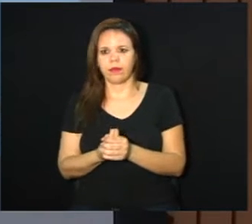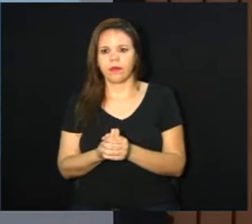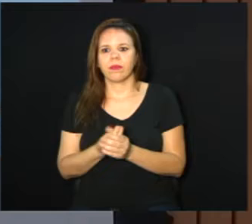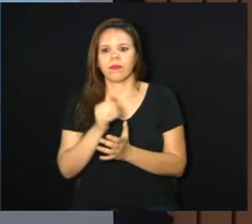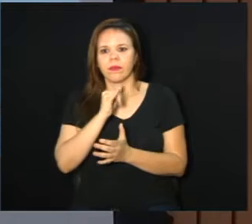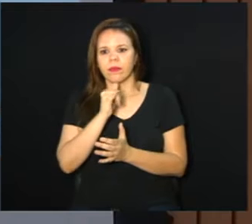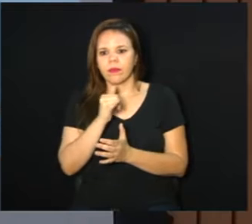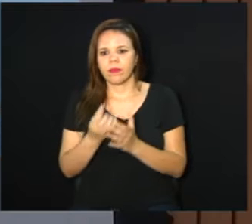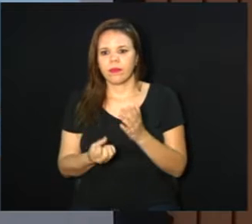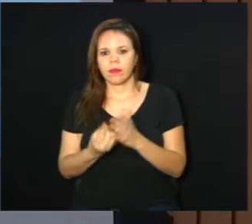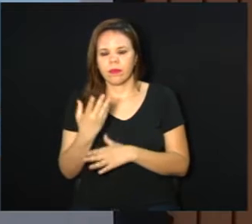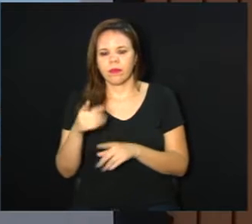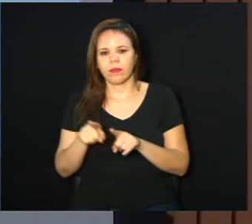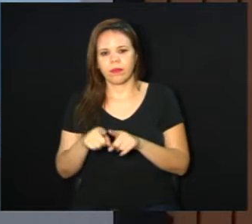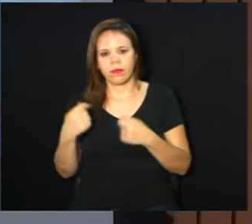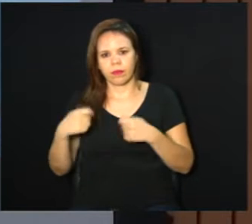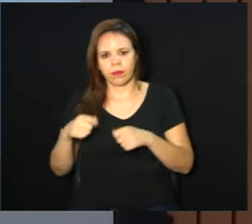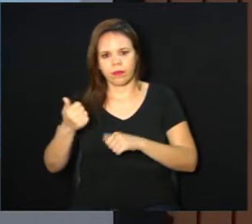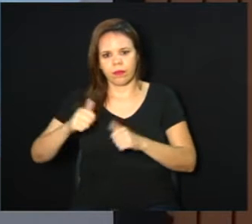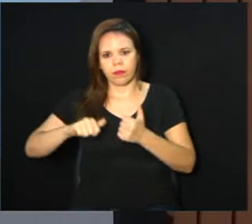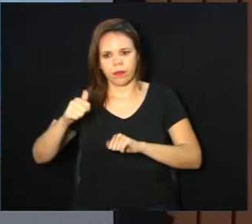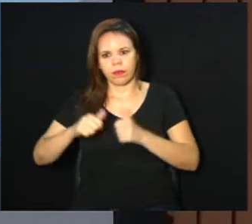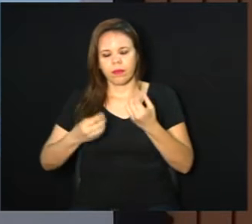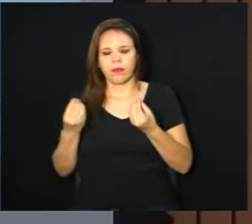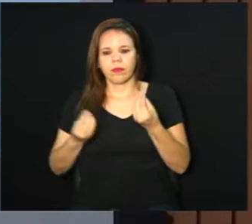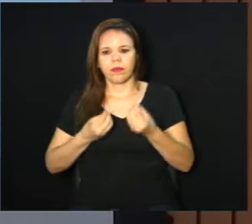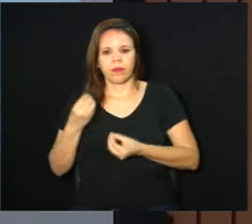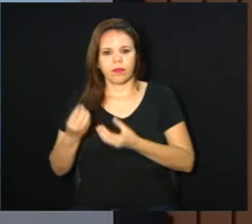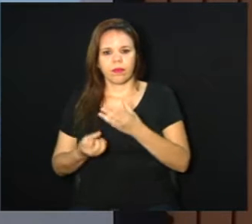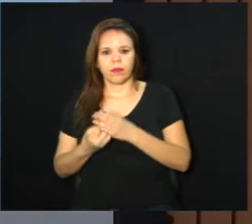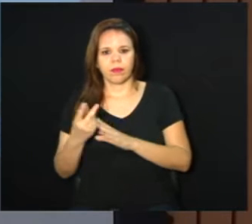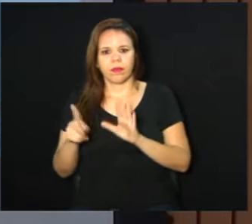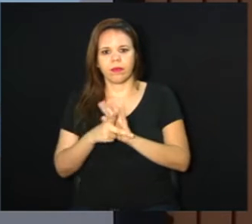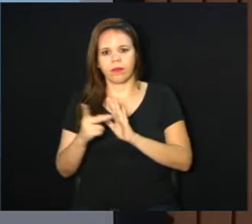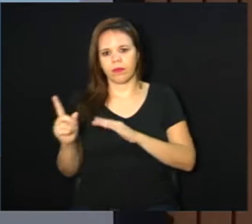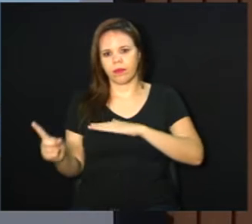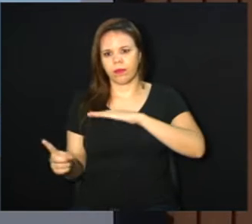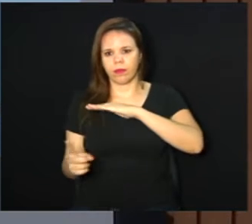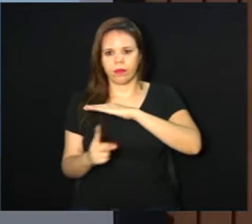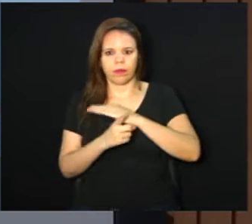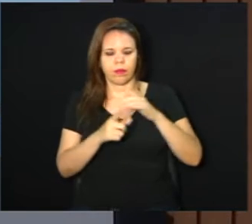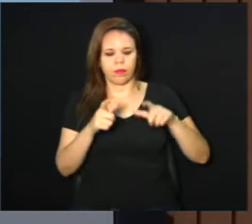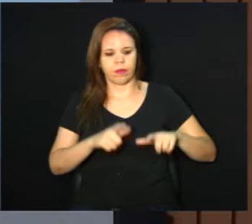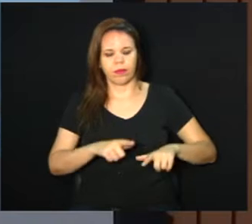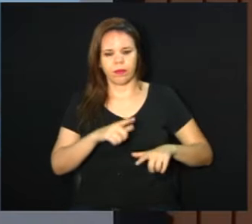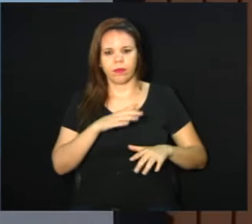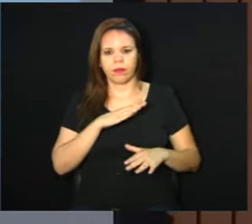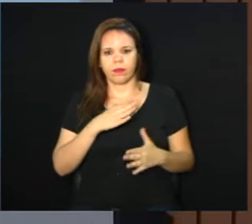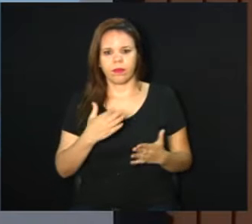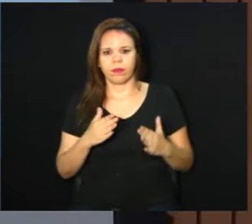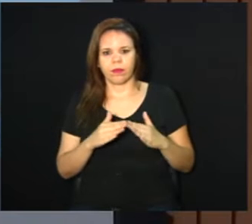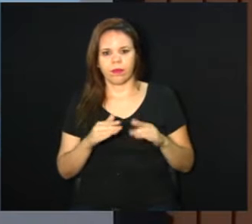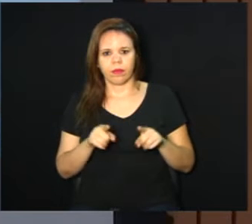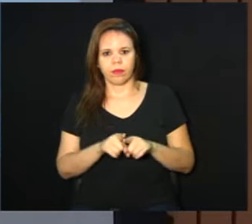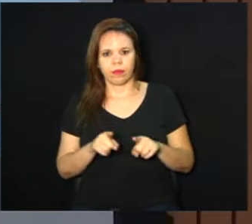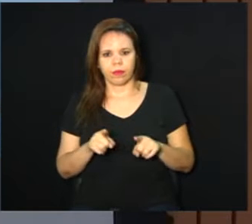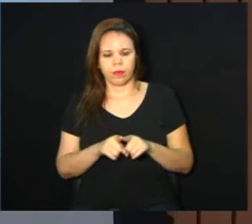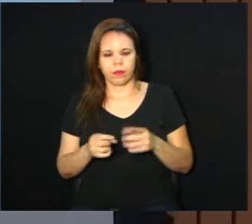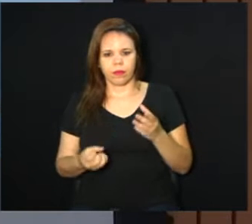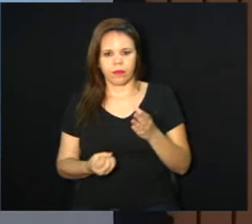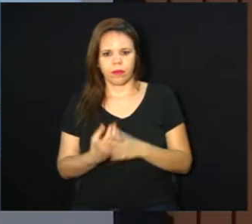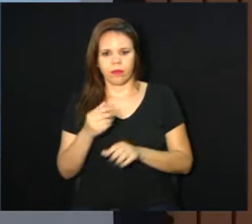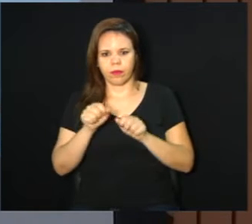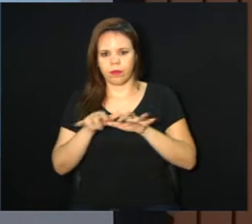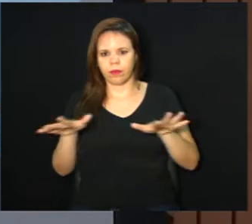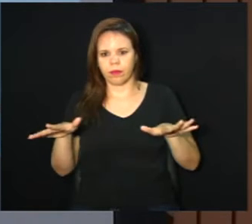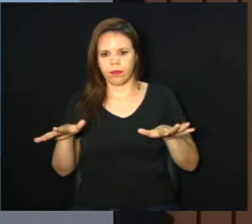houve a necessidade de avaliar como seria a geração feita pelo próprio consumidor na sua residência. A geração hoje distribuída, um